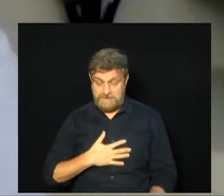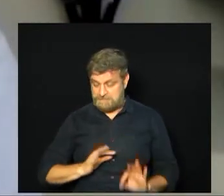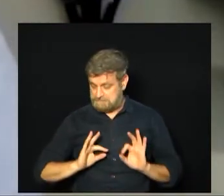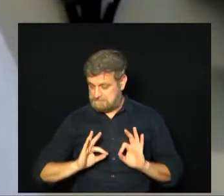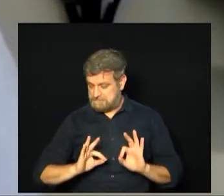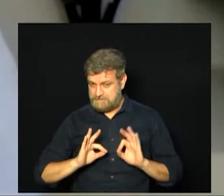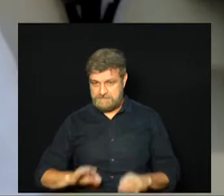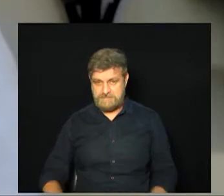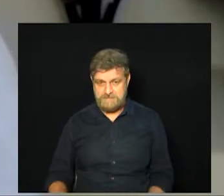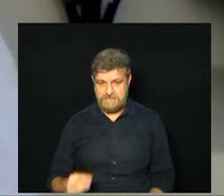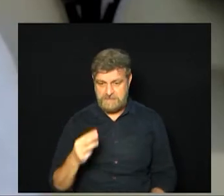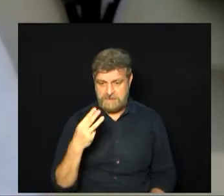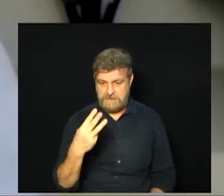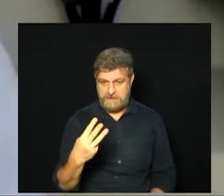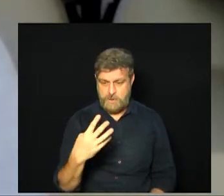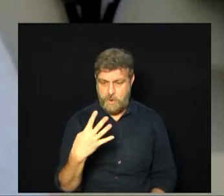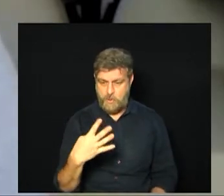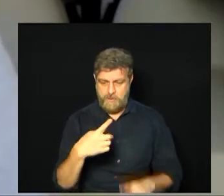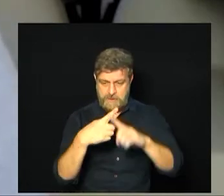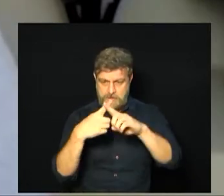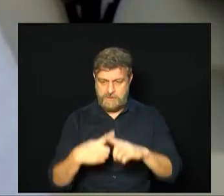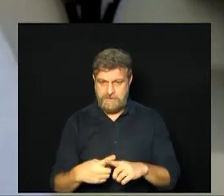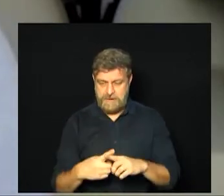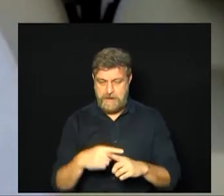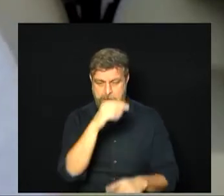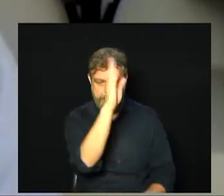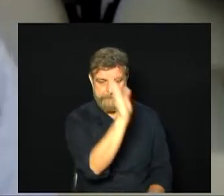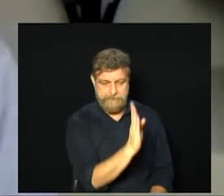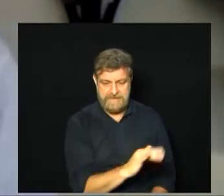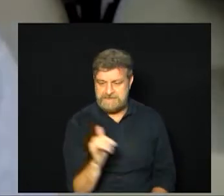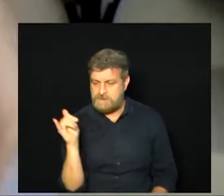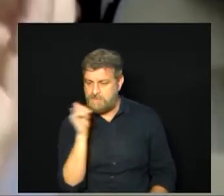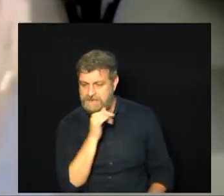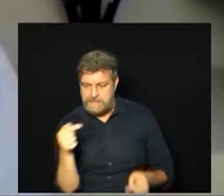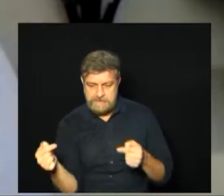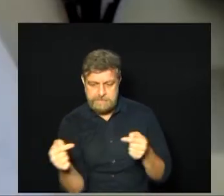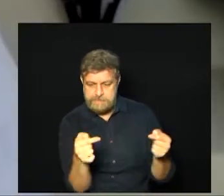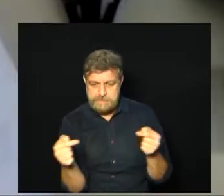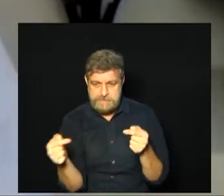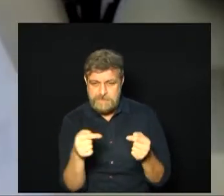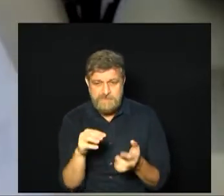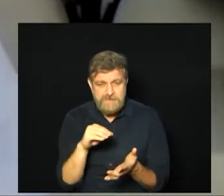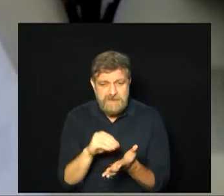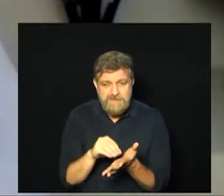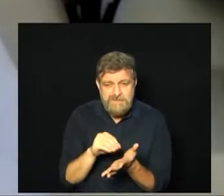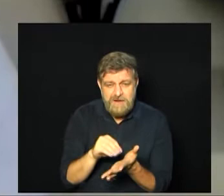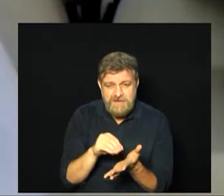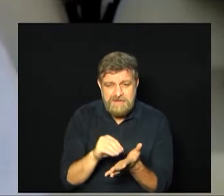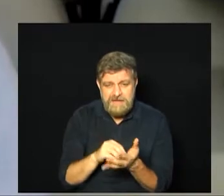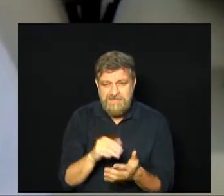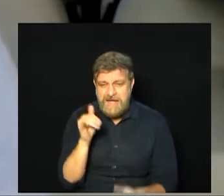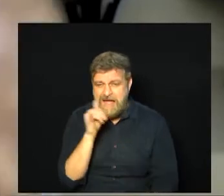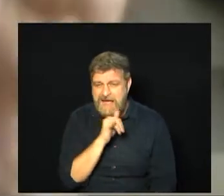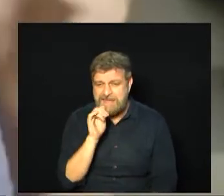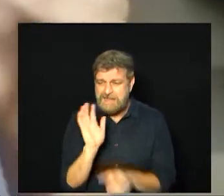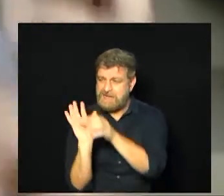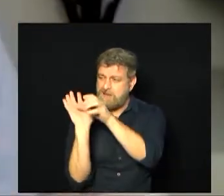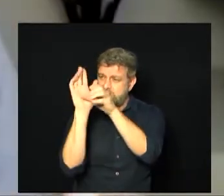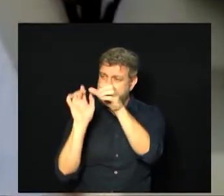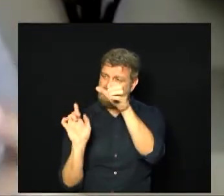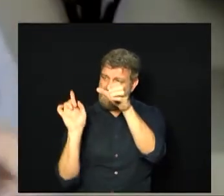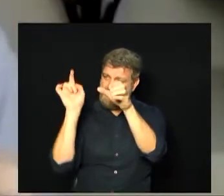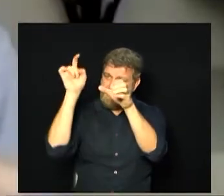de terceiro e quarto lugar entre Brasil e Itália foi decidido faltando... A Itália fez uma cesta, quando